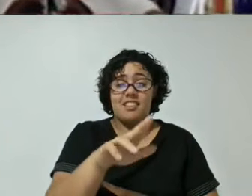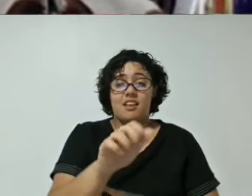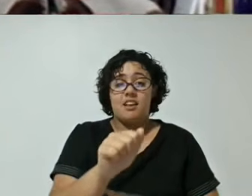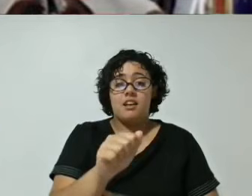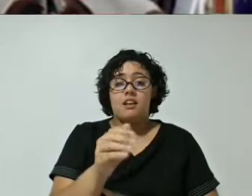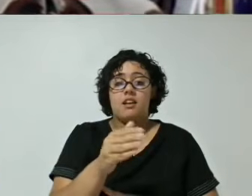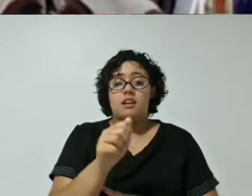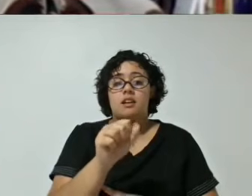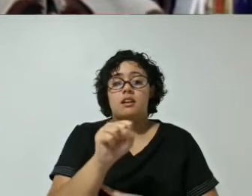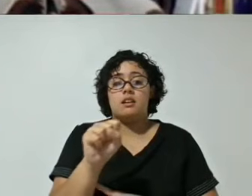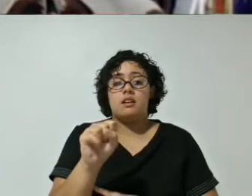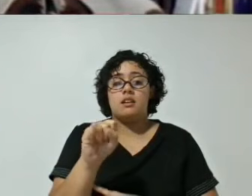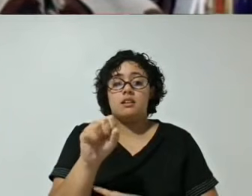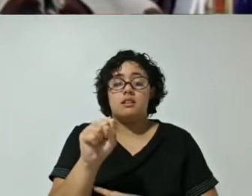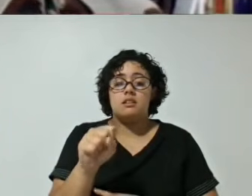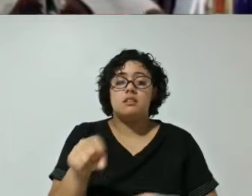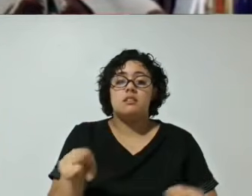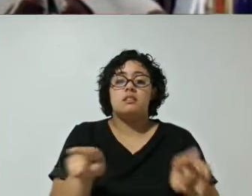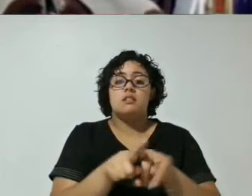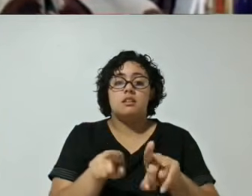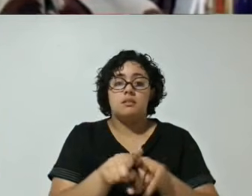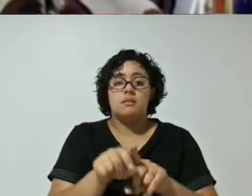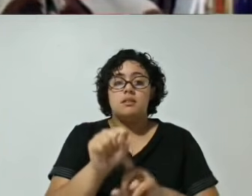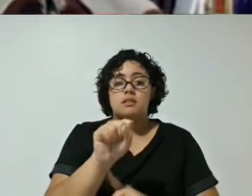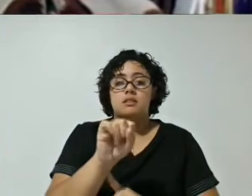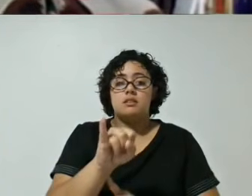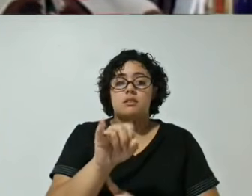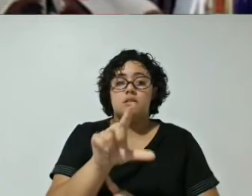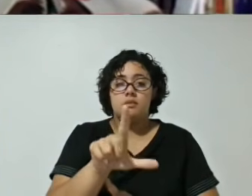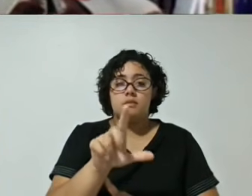Levindo. Tinha a Silvânia também.